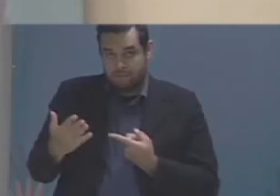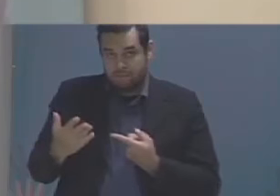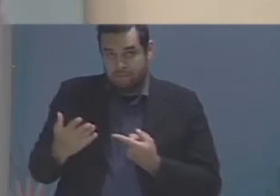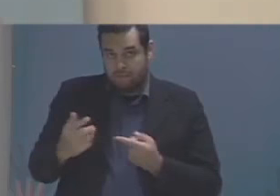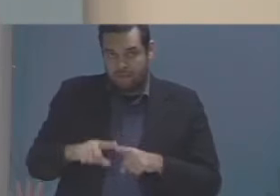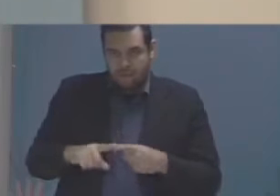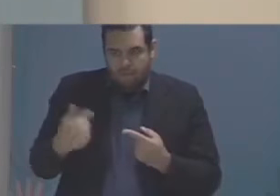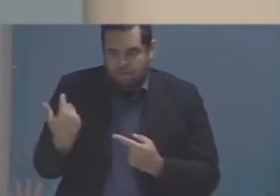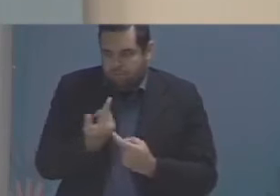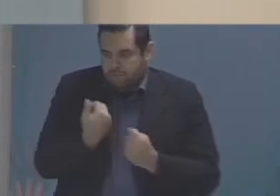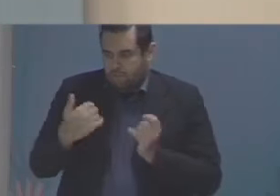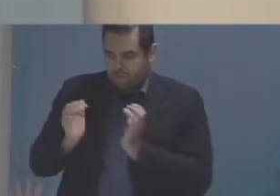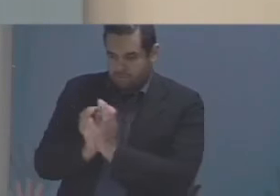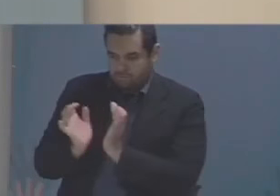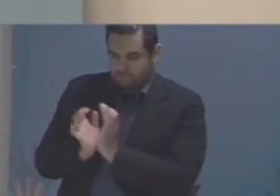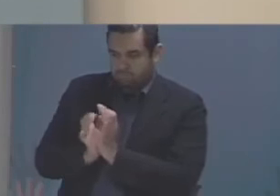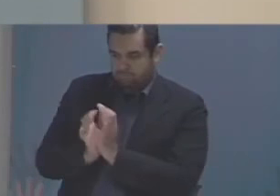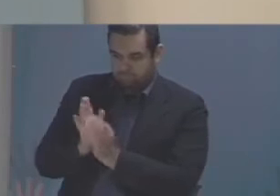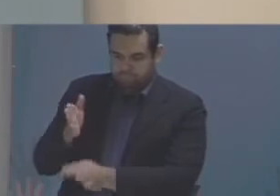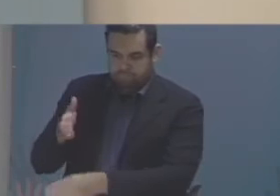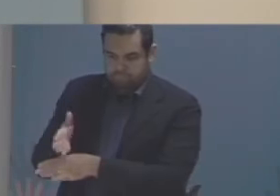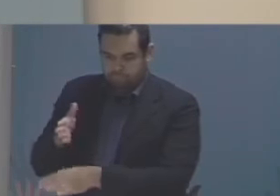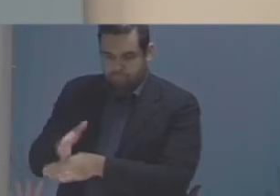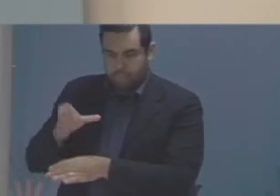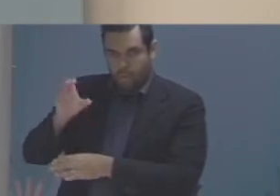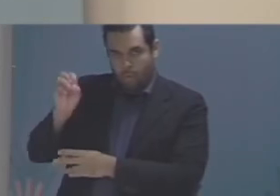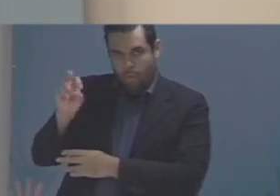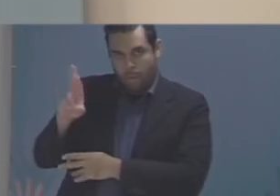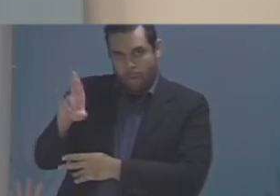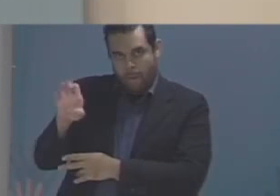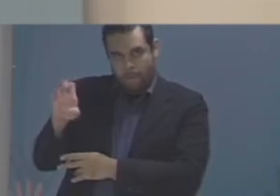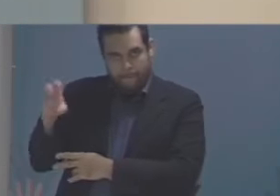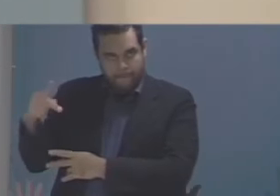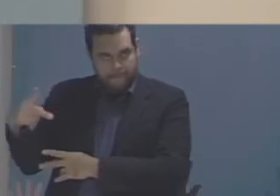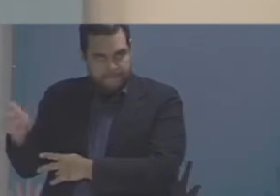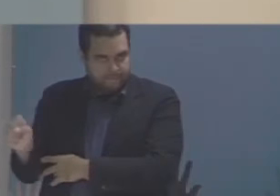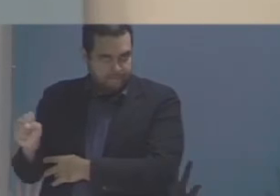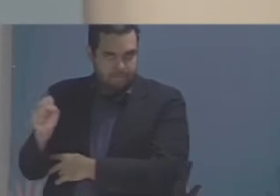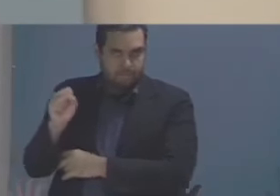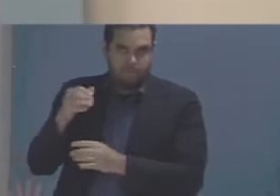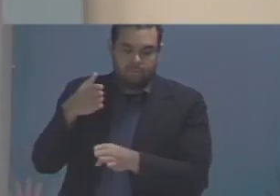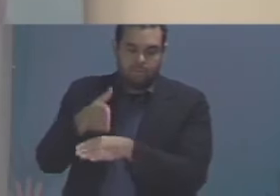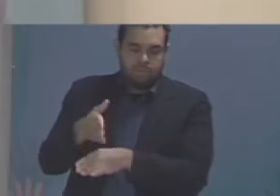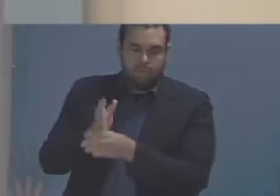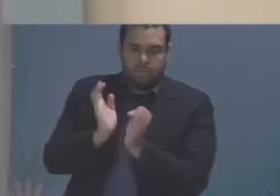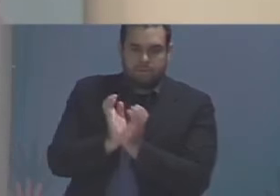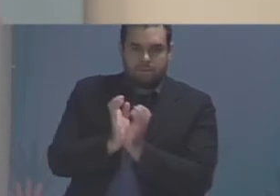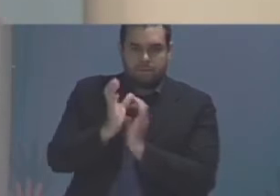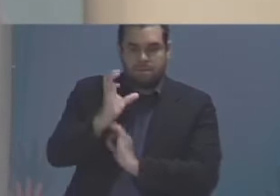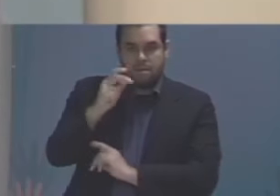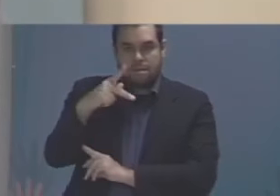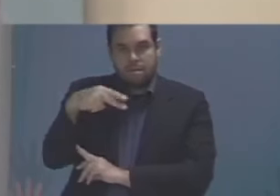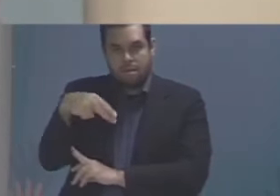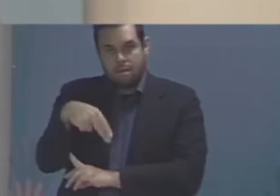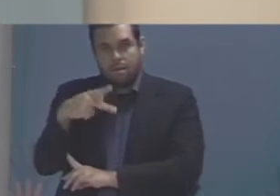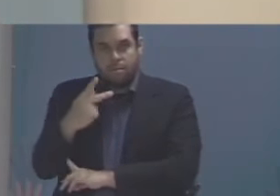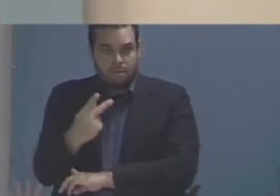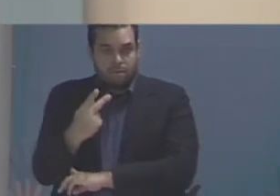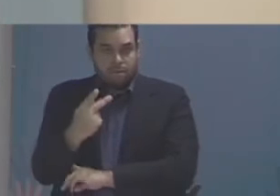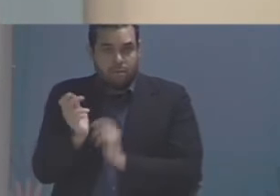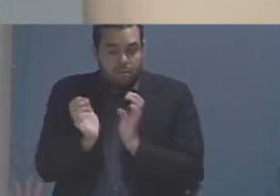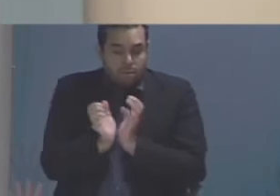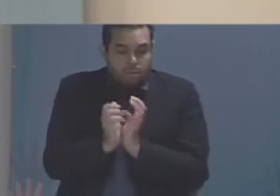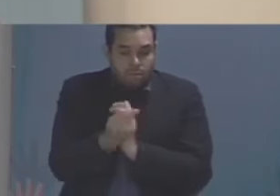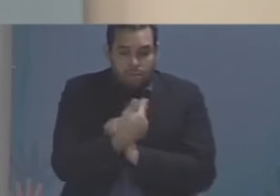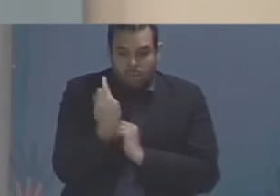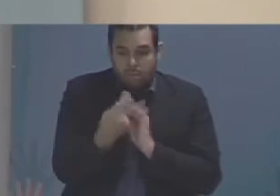não, mas nós temos um grupo que faz parte dos COREPs, nós temos um grupo que faz parte do CNP. O grupo é de vocês mesmos. Vocês falam